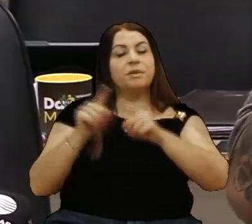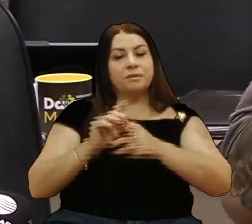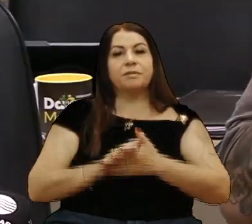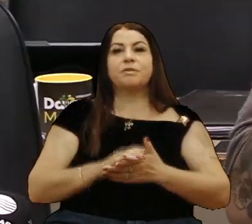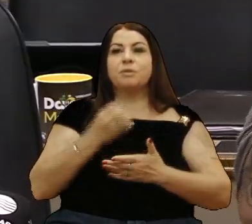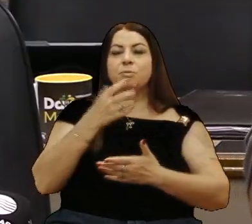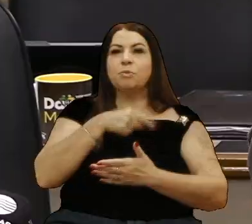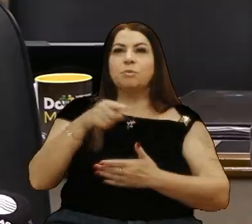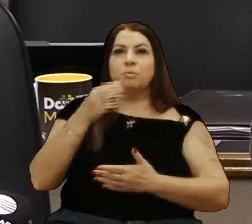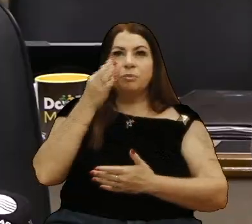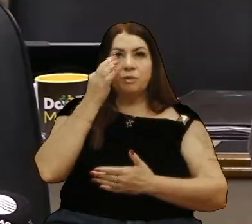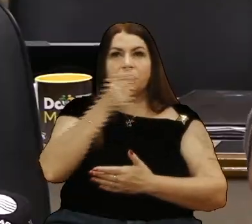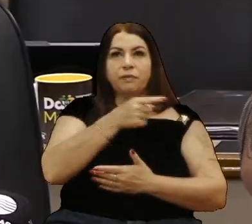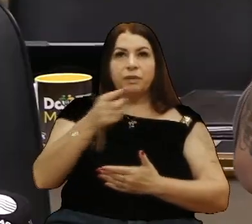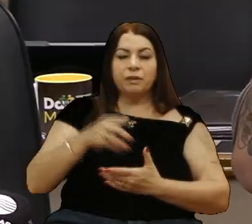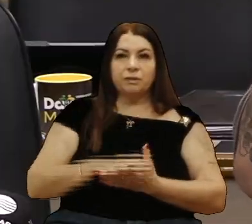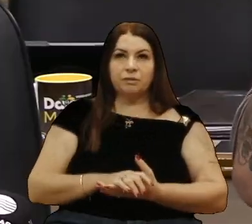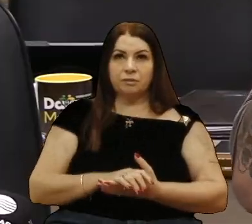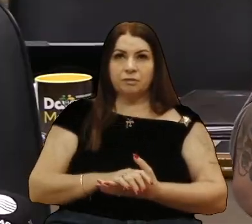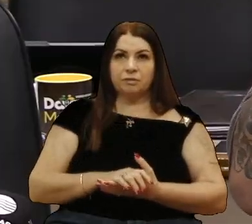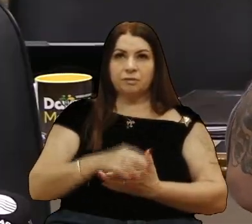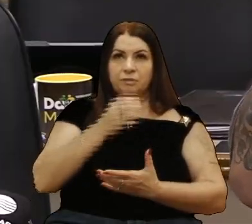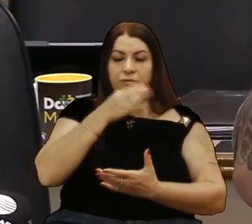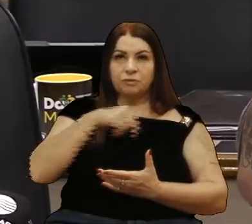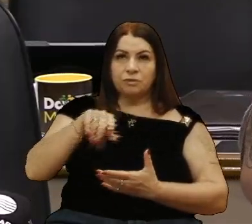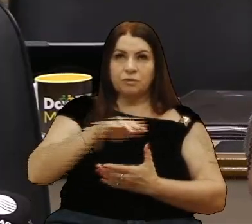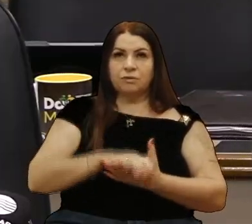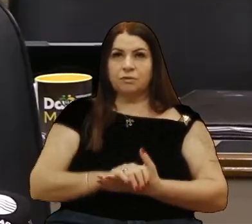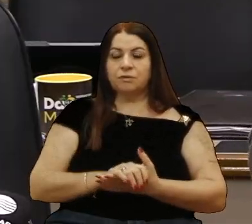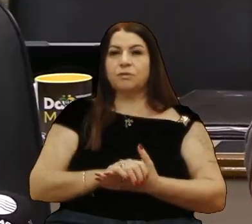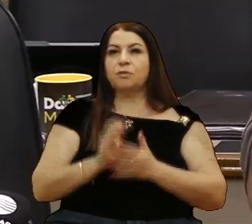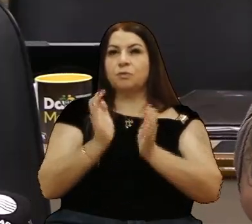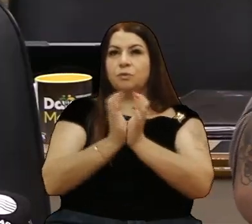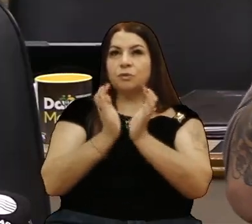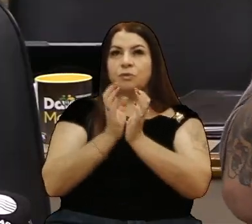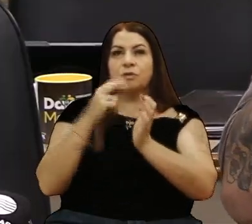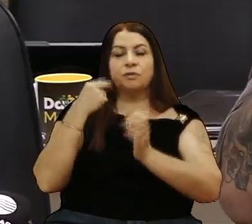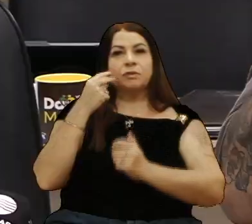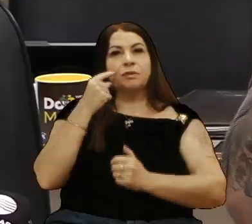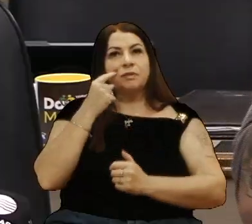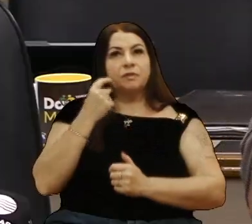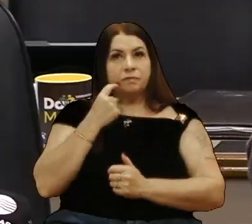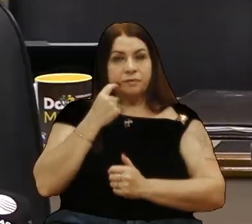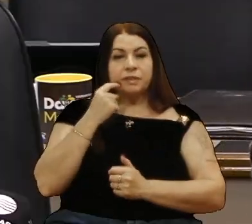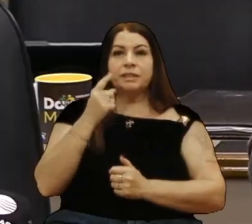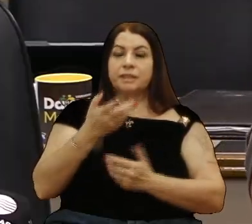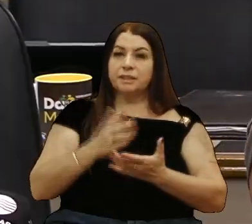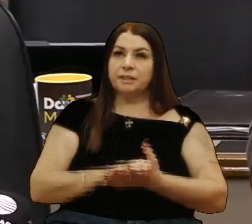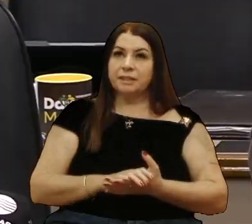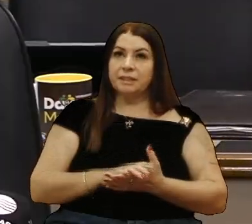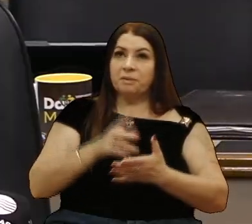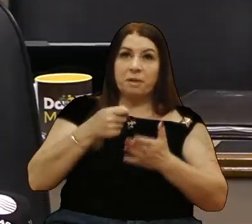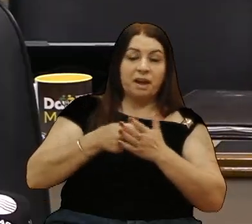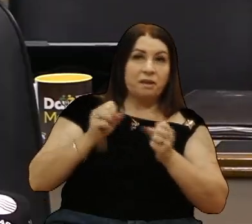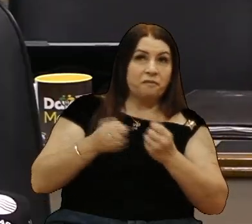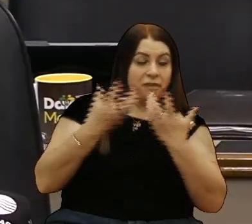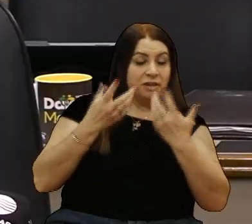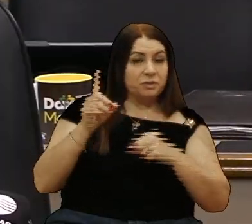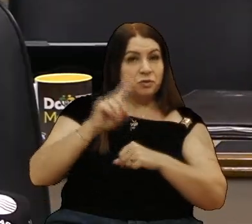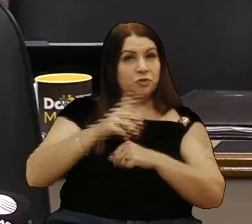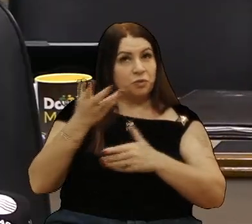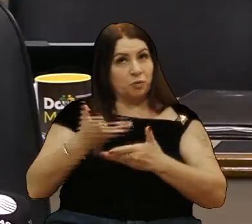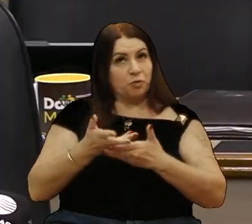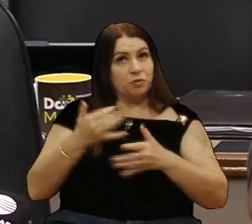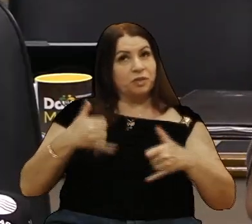bom estar aqui presente conosco. Não poderia deixar de felicitar também o nosso nobre colega e amigo Wagner Petrini, certamente vai pagar a festa no dia de hoje, que